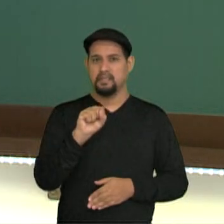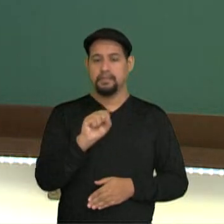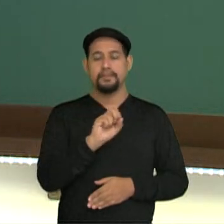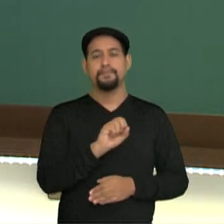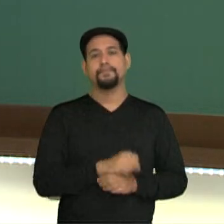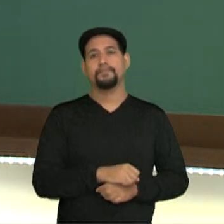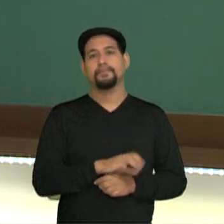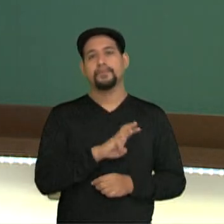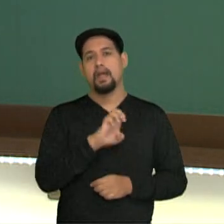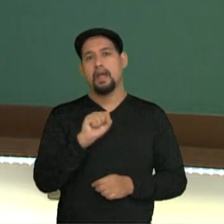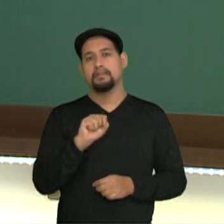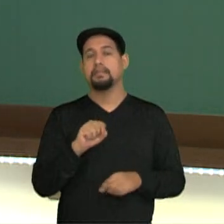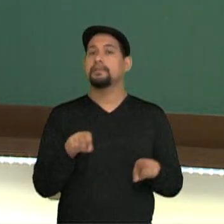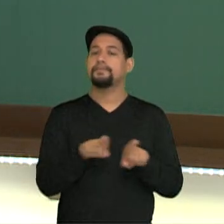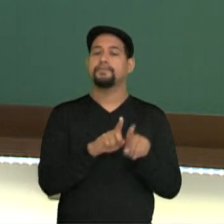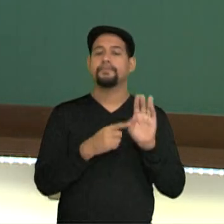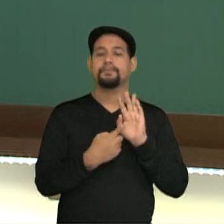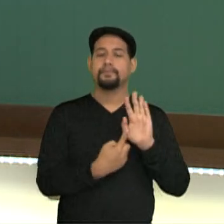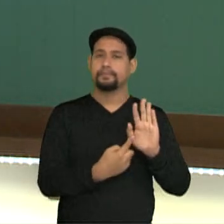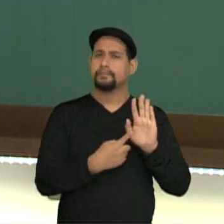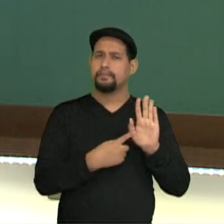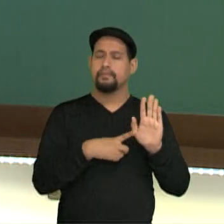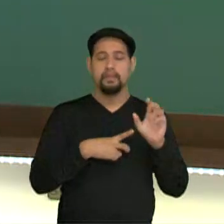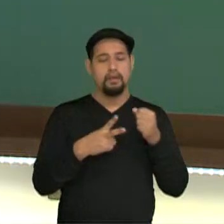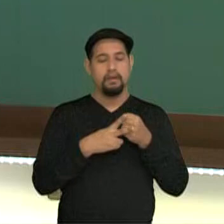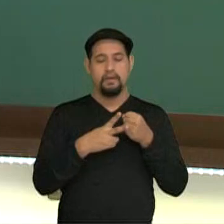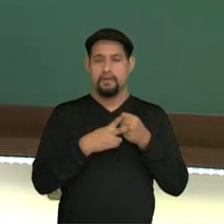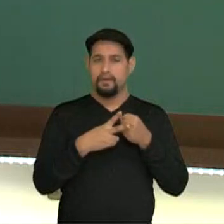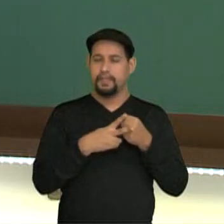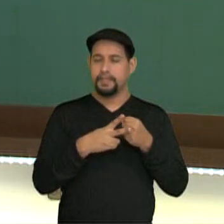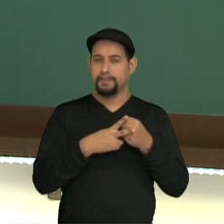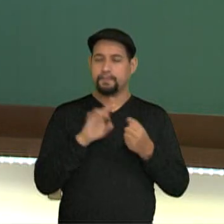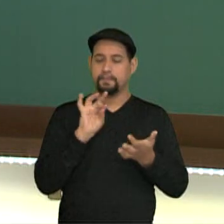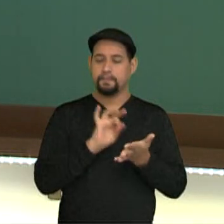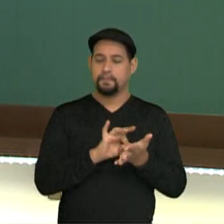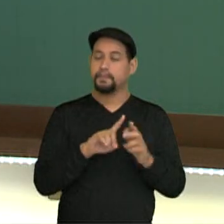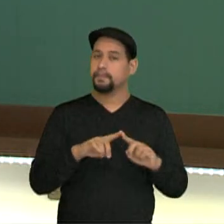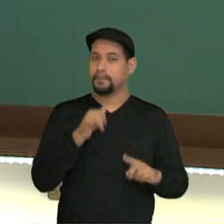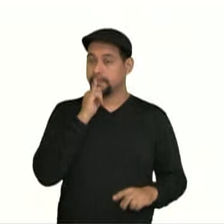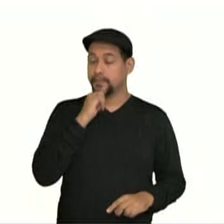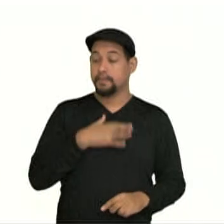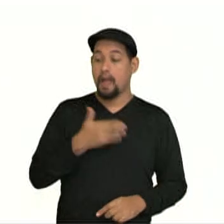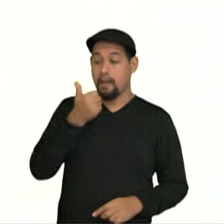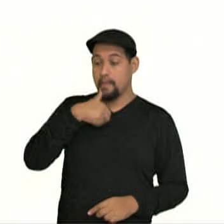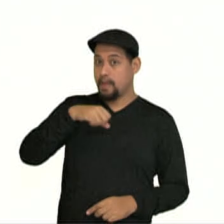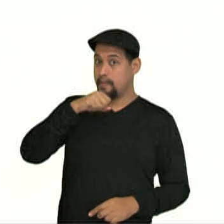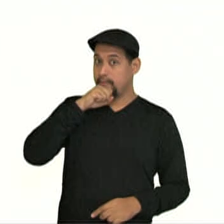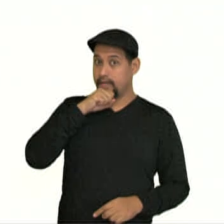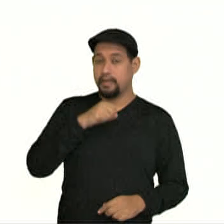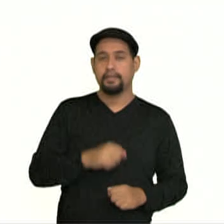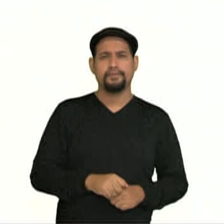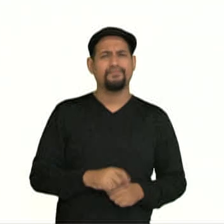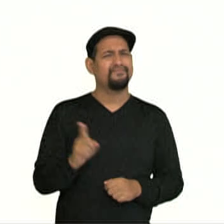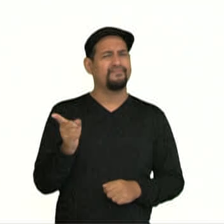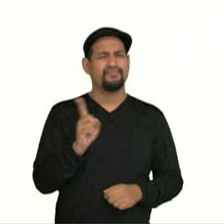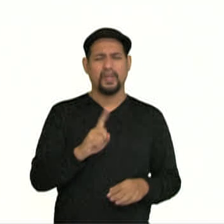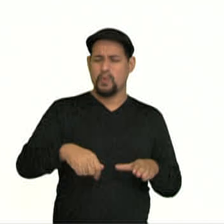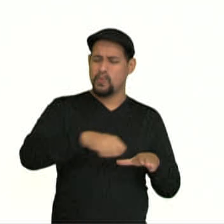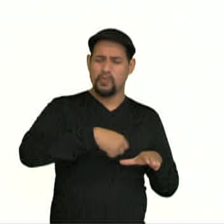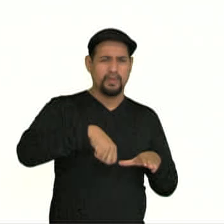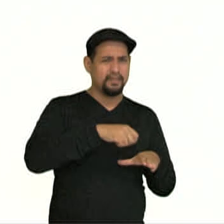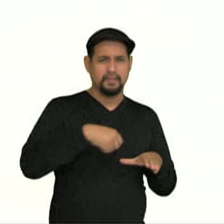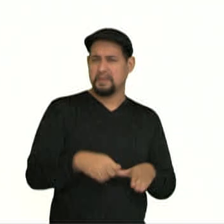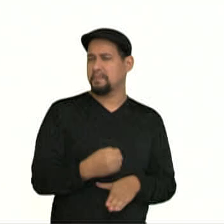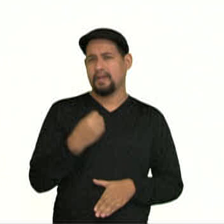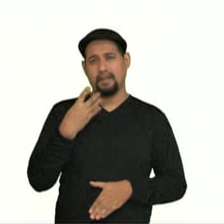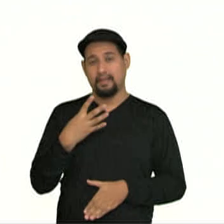o IES, quando aparecer dentro dos verbos na forma afirmativa. My mother doesn't cook very well. Vejam que aqui